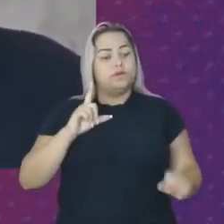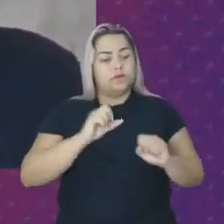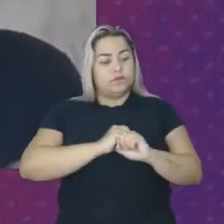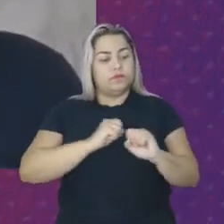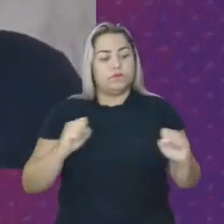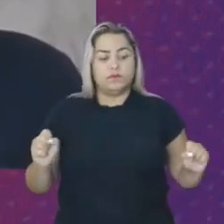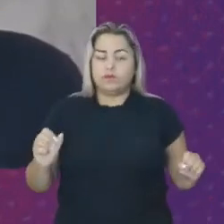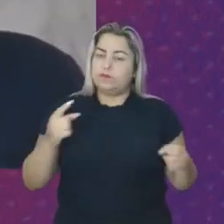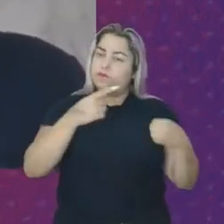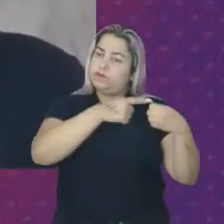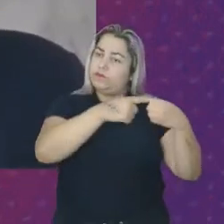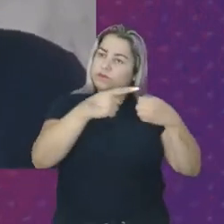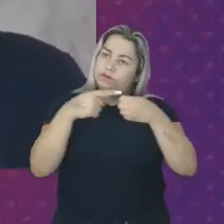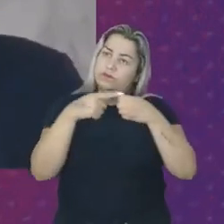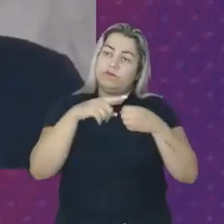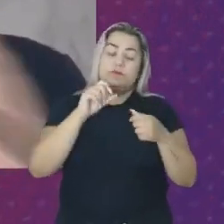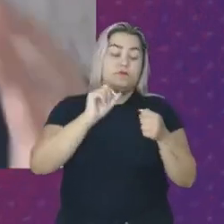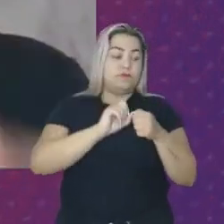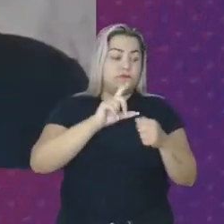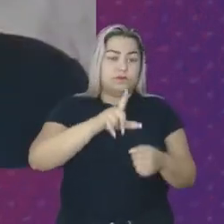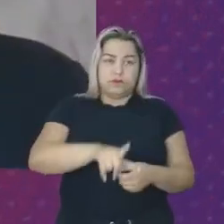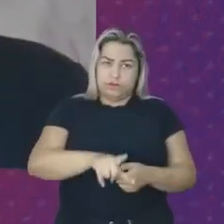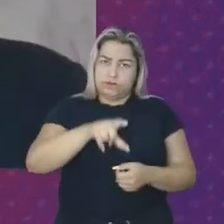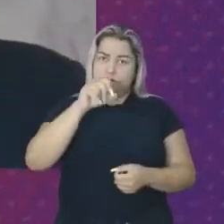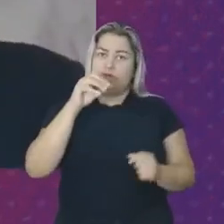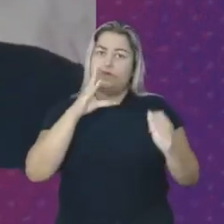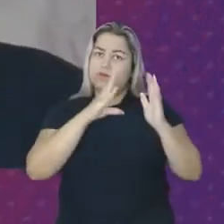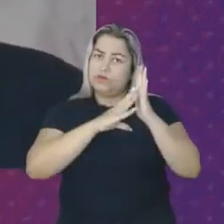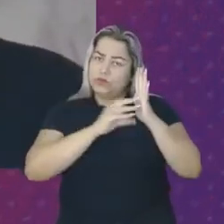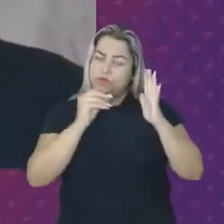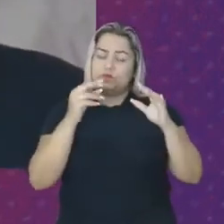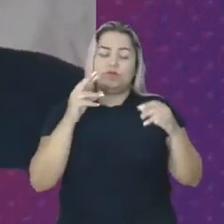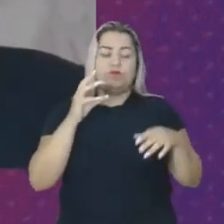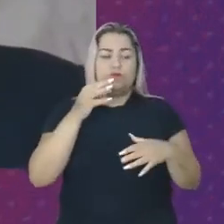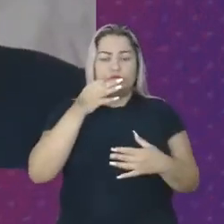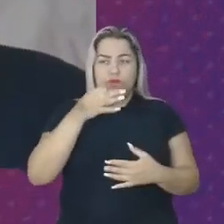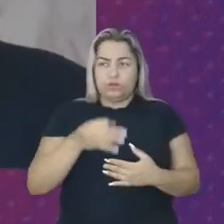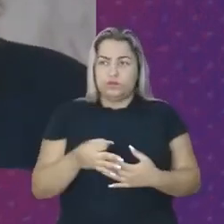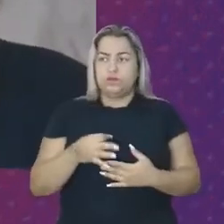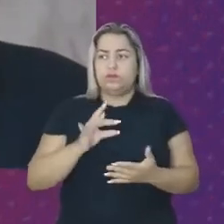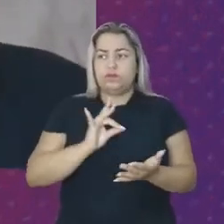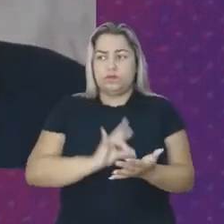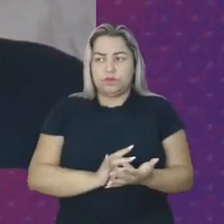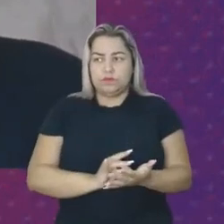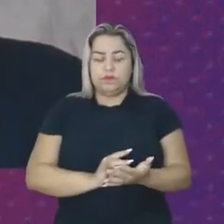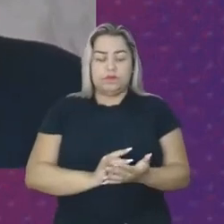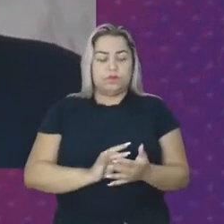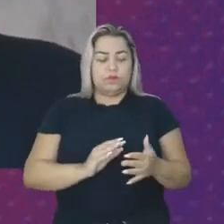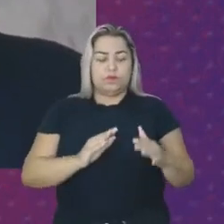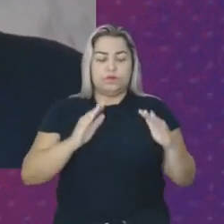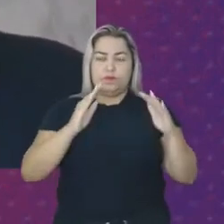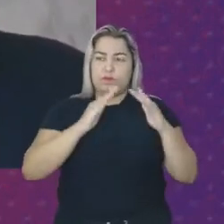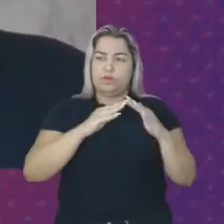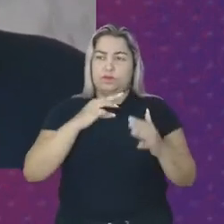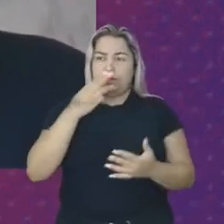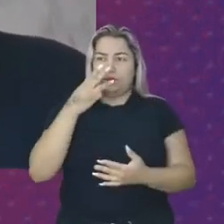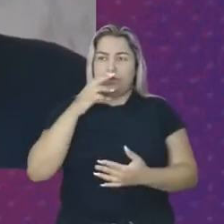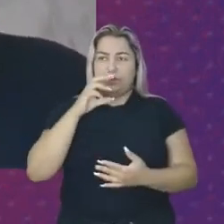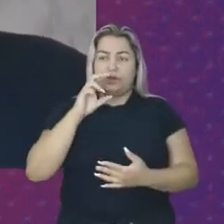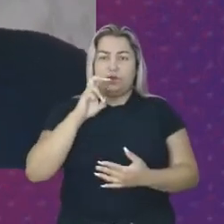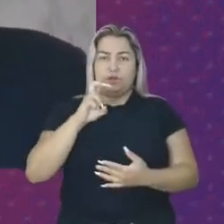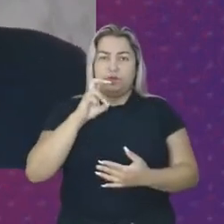que a cidade faça a opção pelo modelo original, que é a casa de maior porte, de 3.500